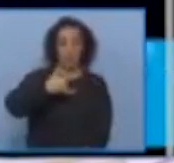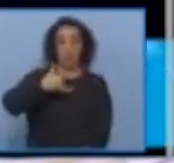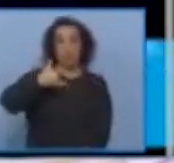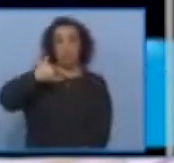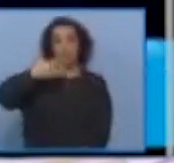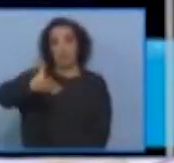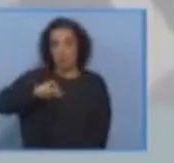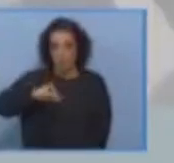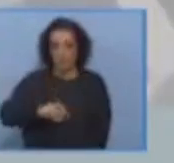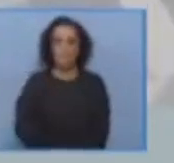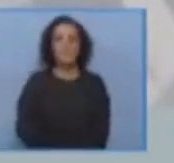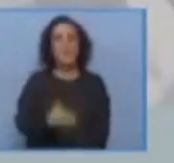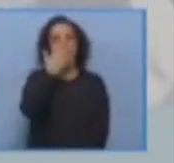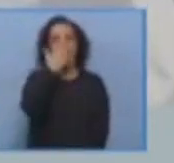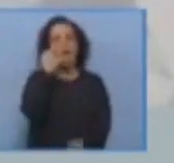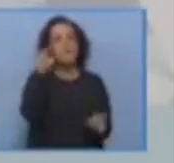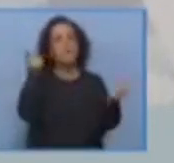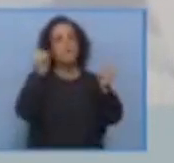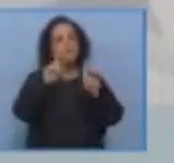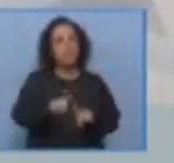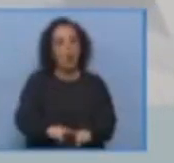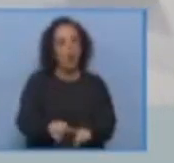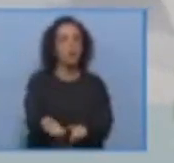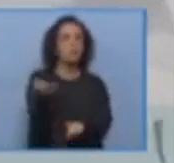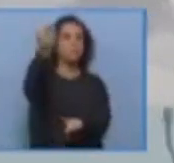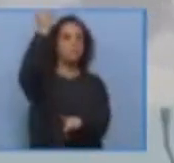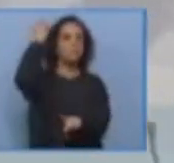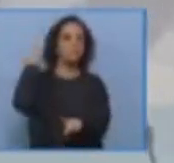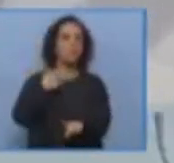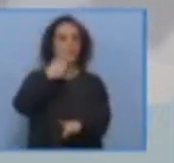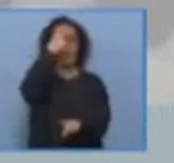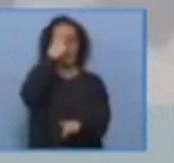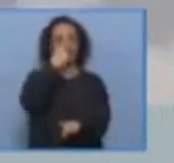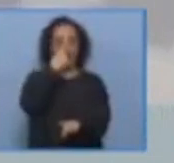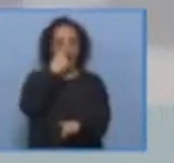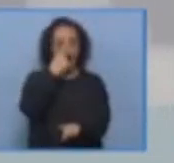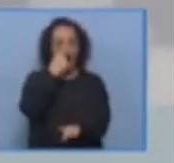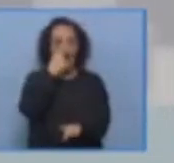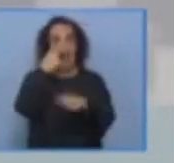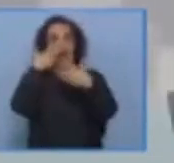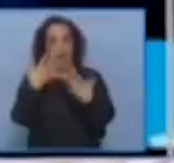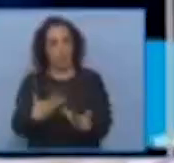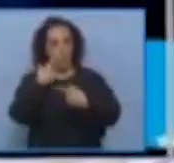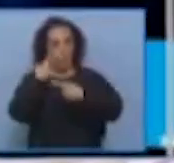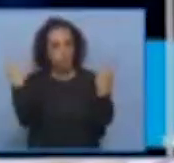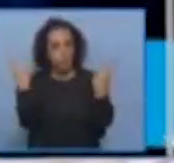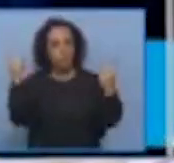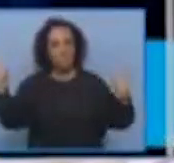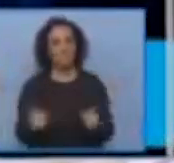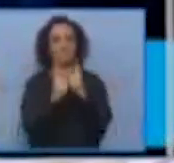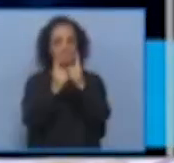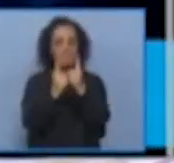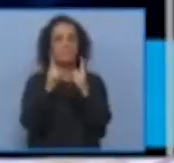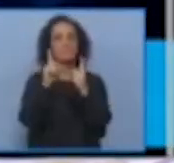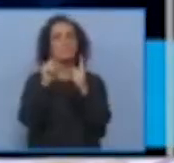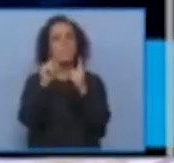de revisitar um momento histórico cheio de significado e de recados para a atualidade. Exato. Também. Não é? E que tem a ver com aquilo que era também a figura de